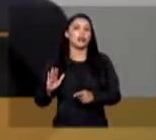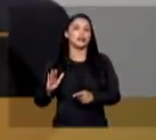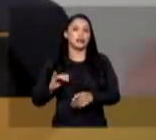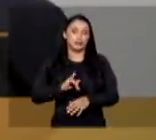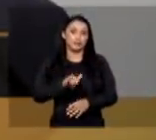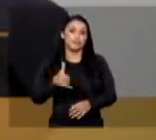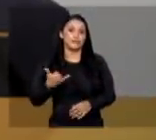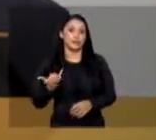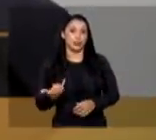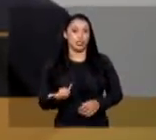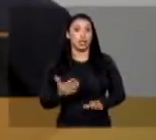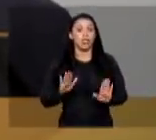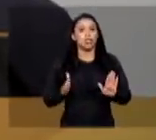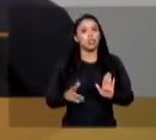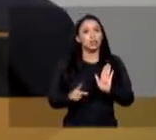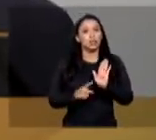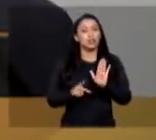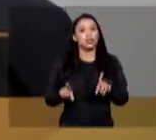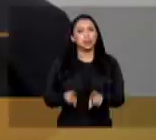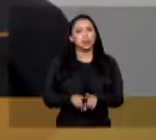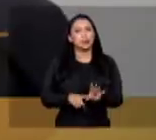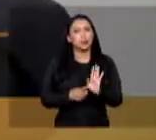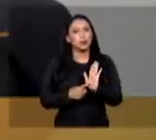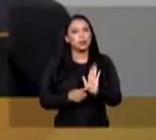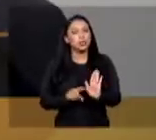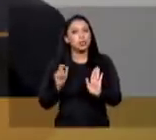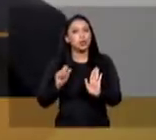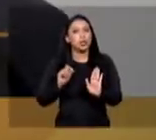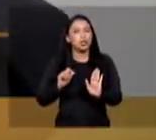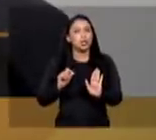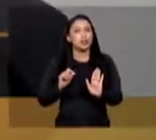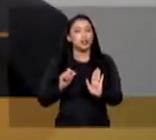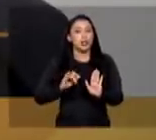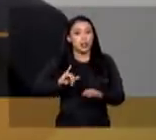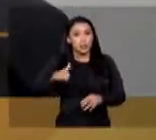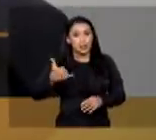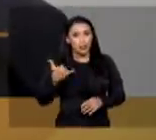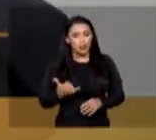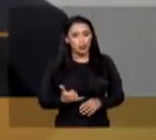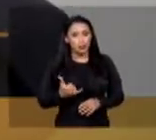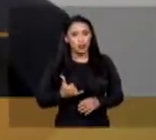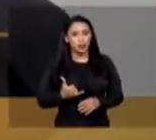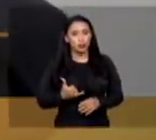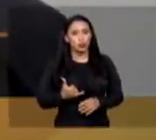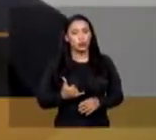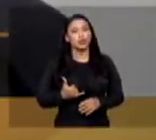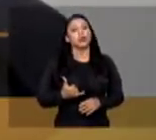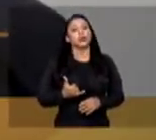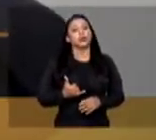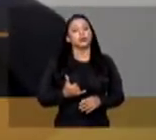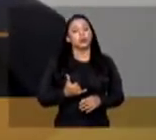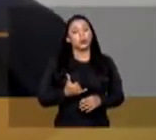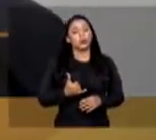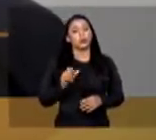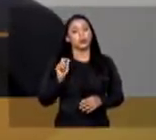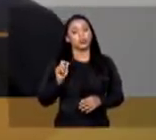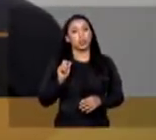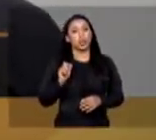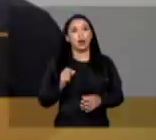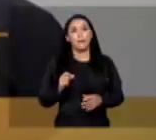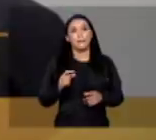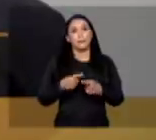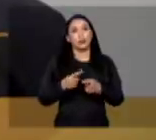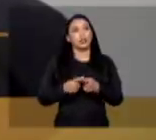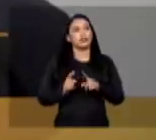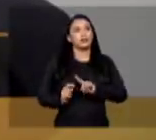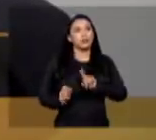vantagem. Registre, aliás, que o fato das supostas vantagens indevidas terem sido recebidas em São Paulo não constitui